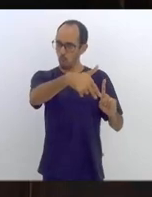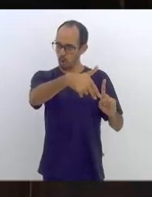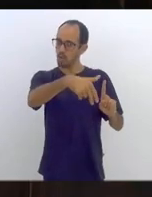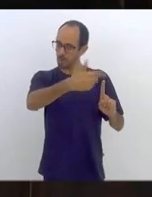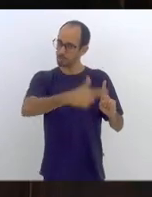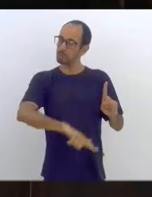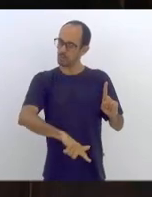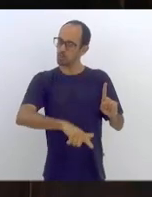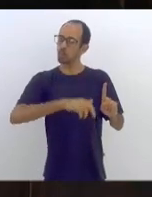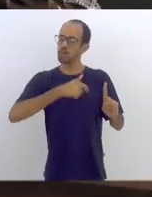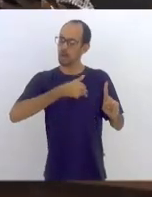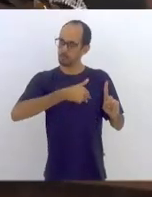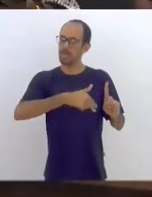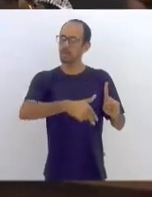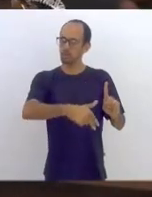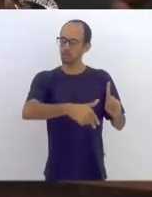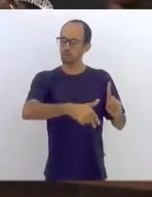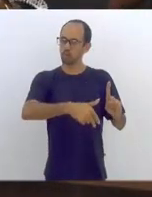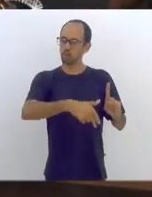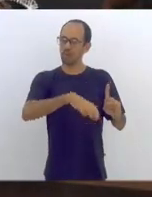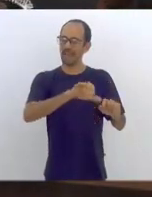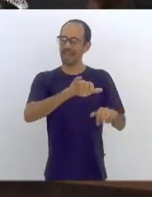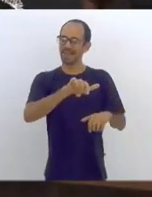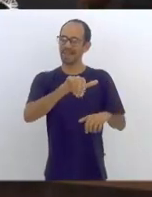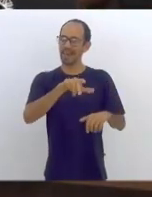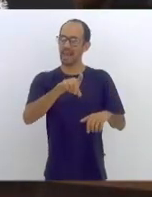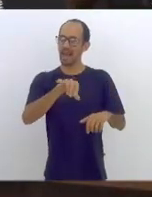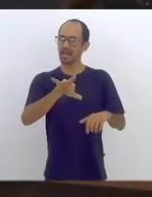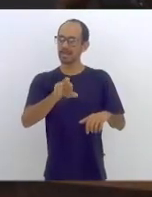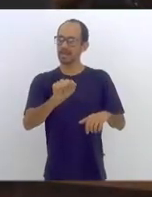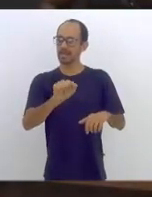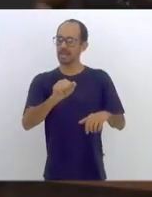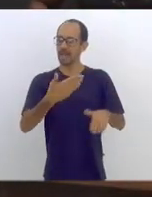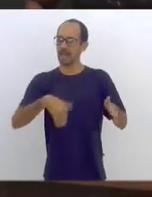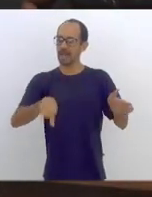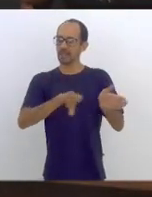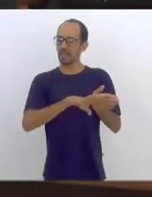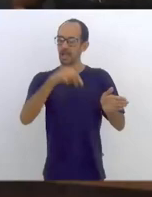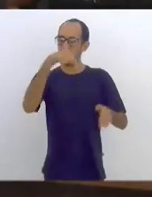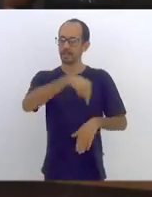caminhando da Candelária até Ceilândia.